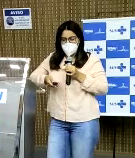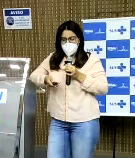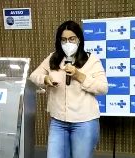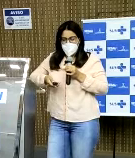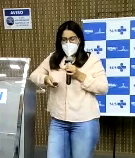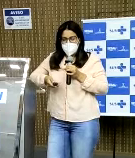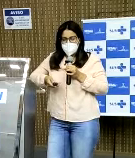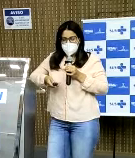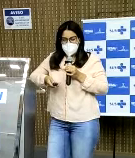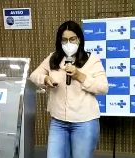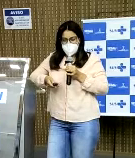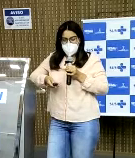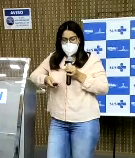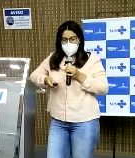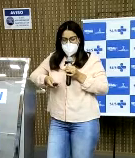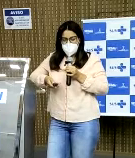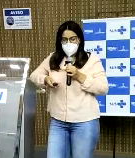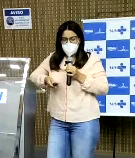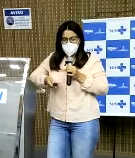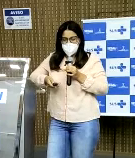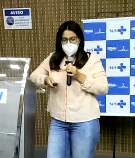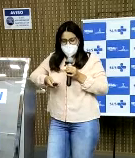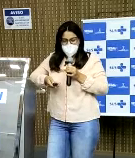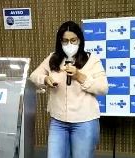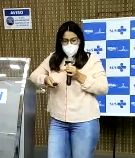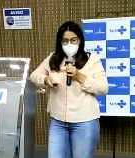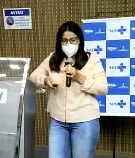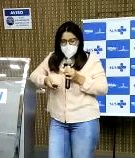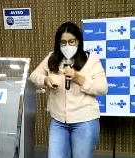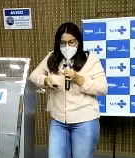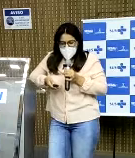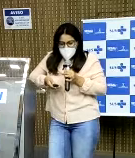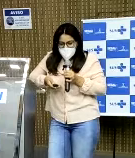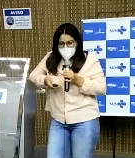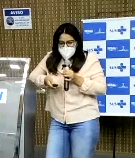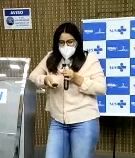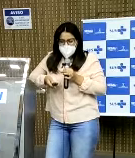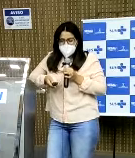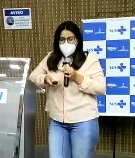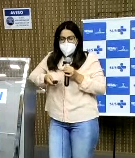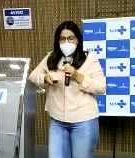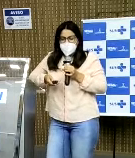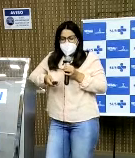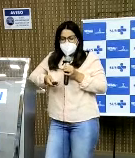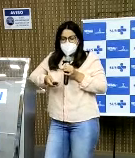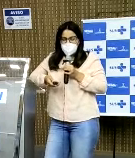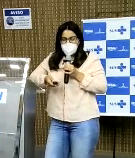de 2021, 1.226. Porcentagem de famílias acompanhadas no Bolsa